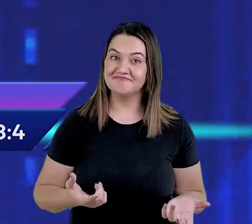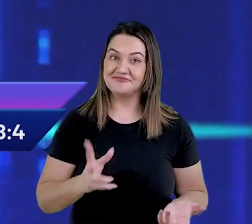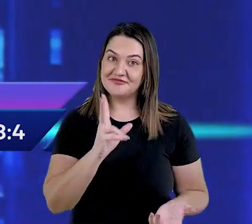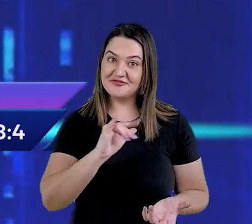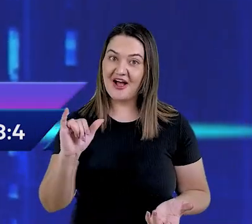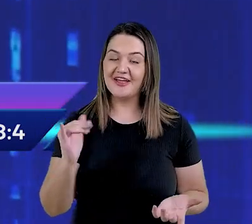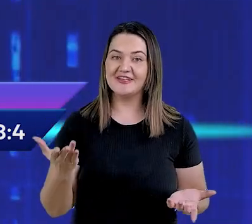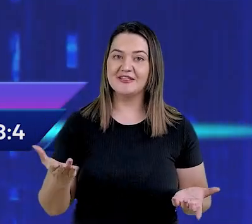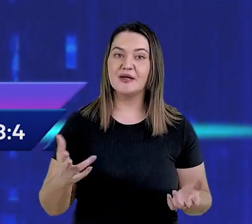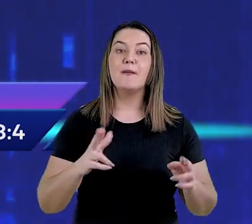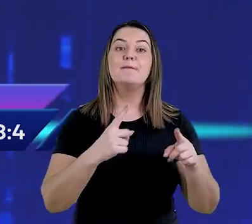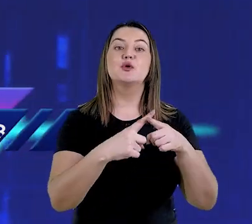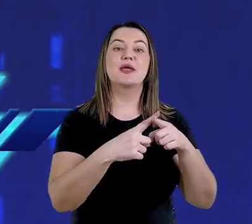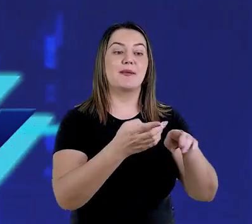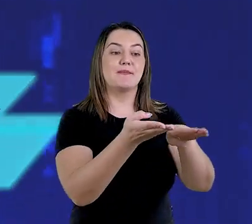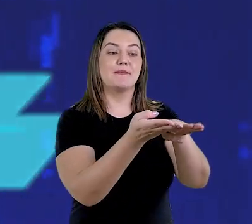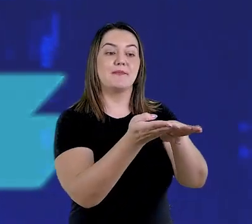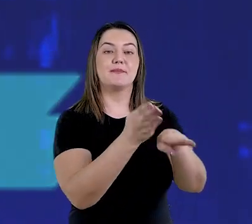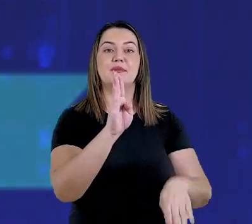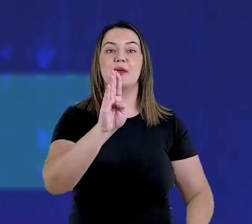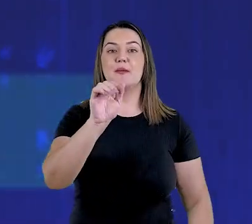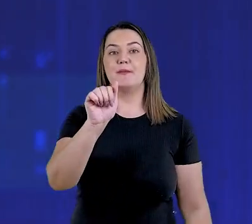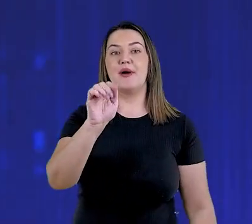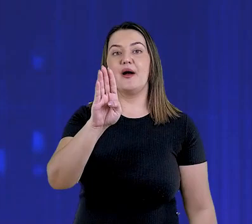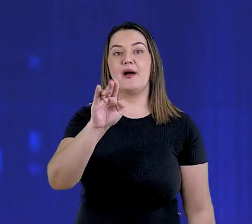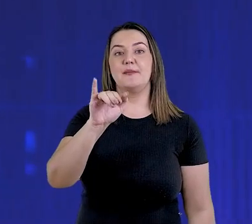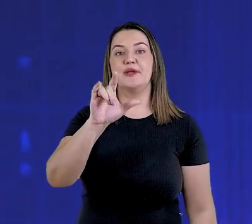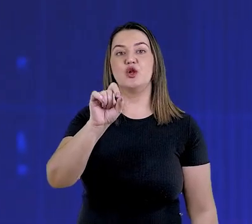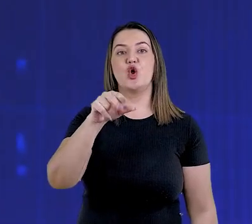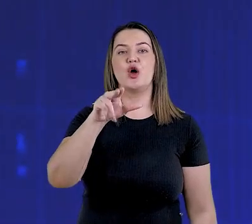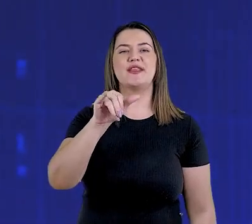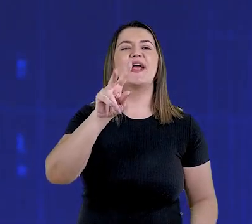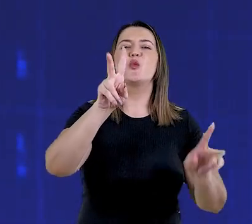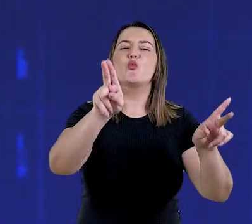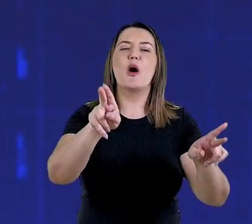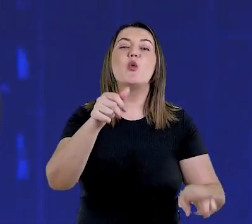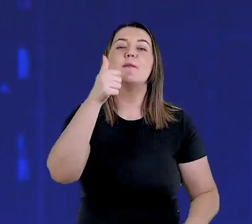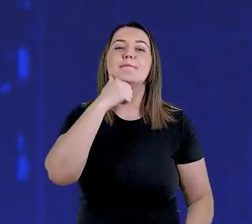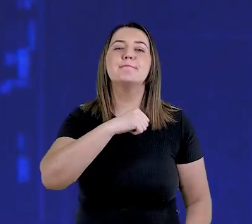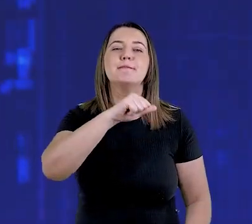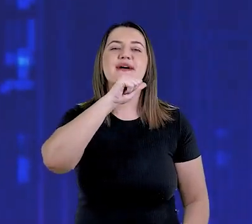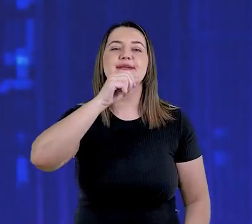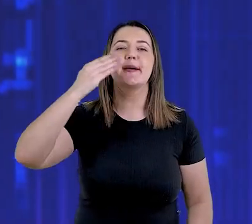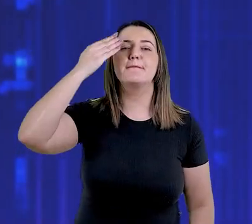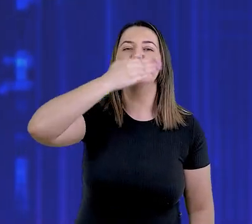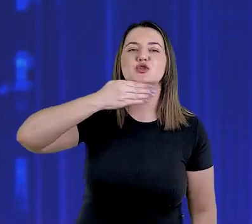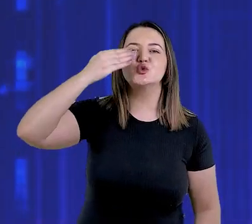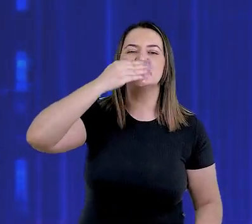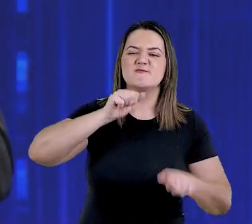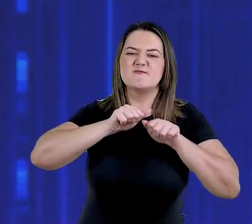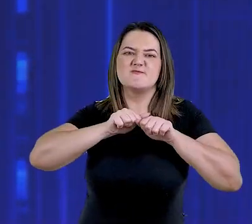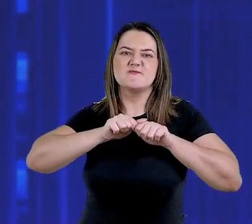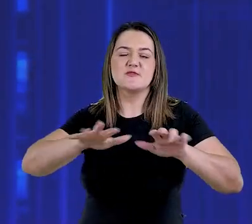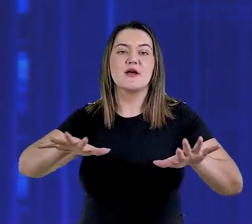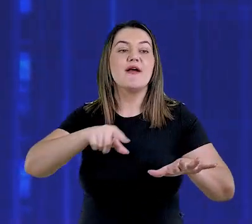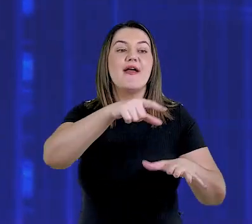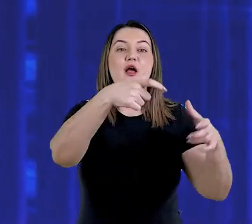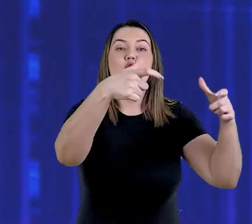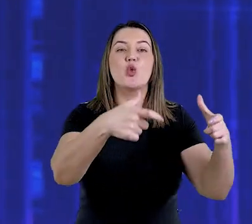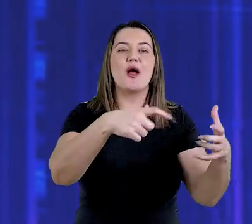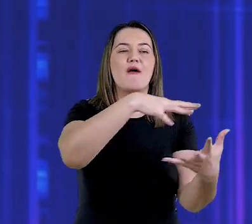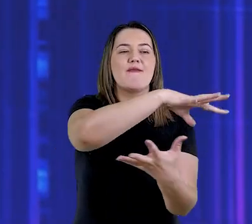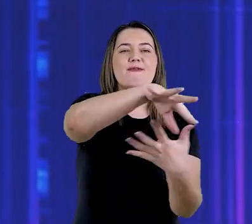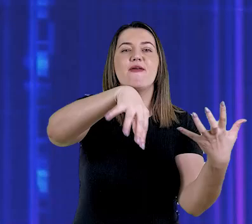Babilônia é considerada na Bíblia como mãe das meretrizes e das abominações. Babilônia é